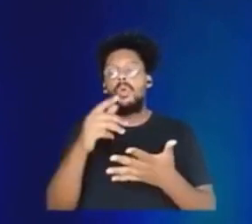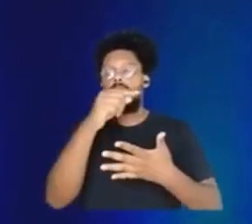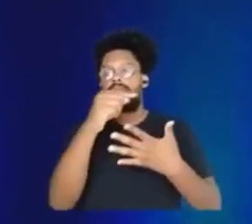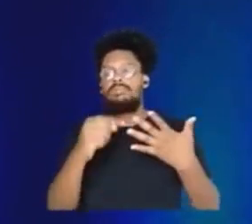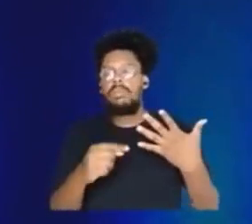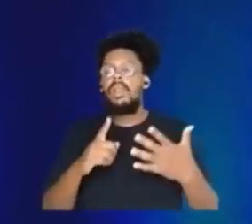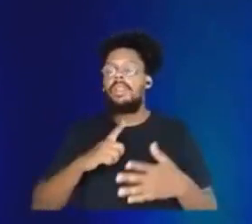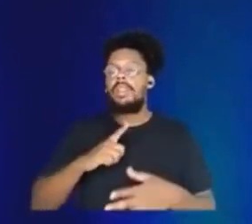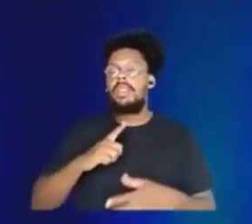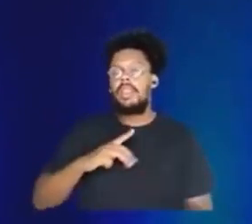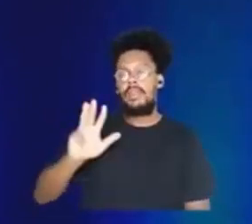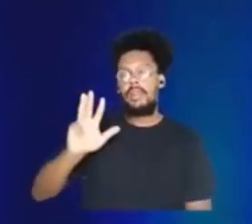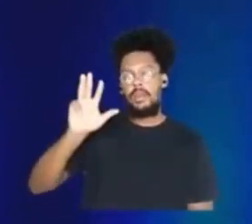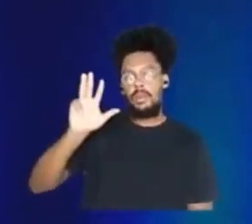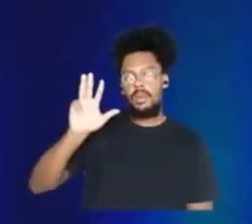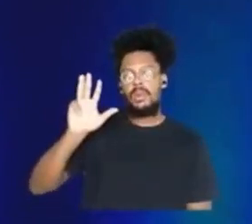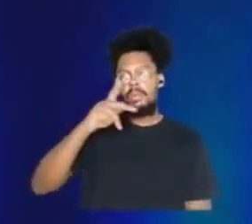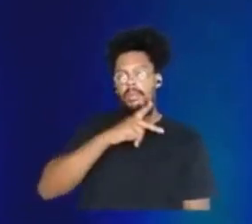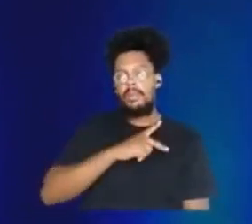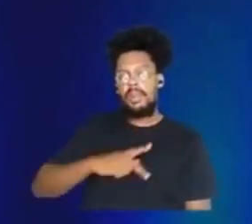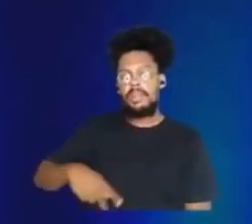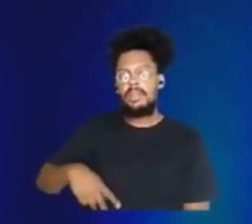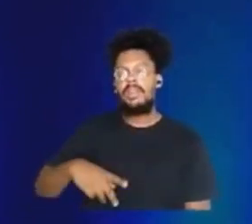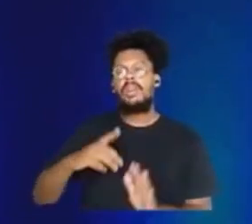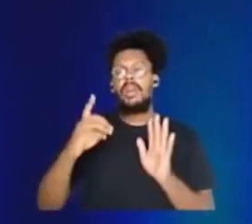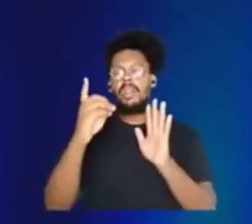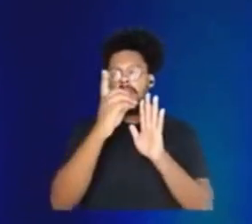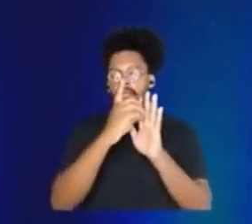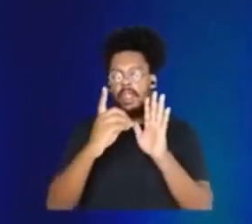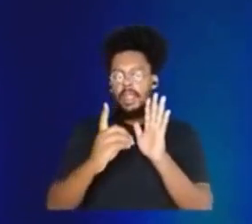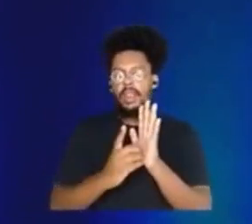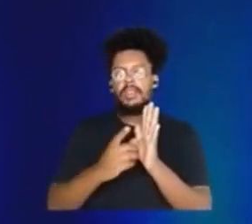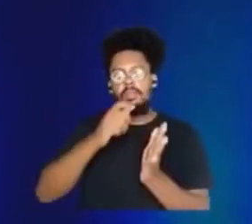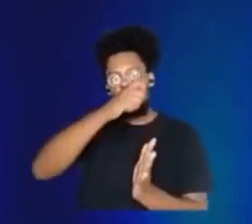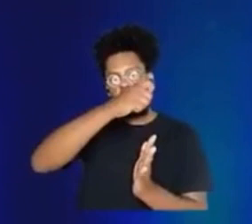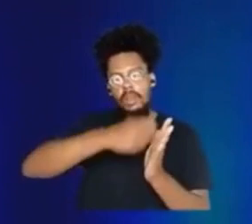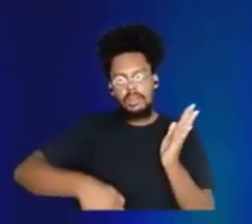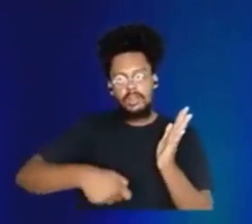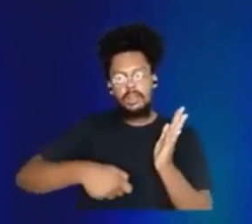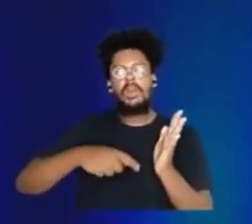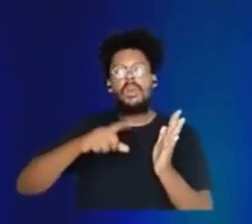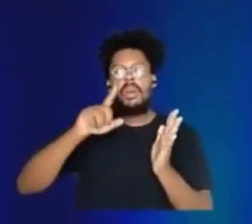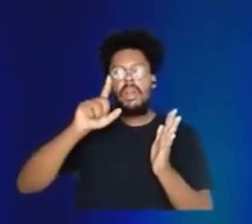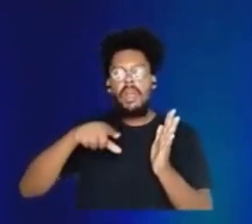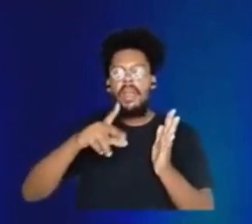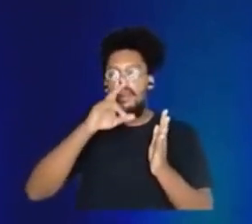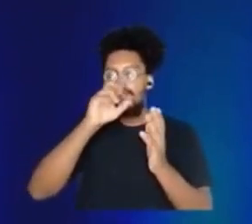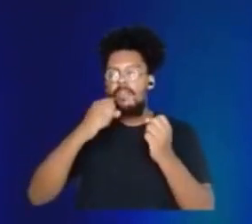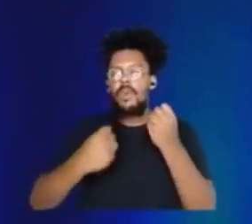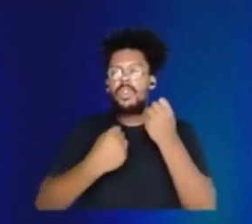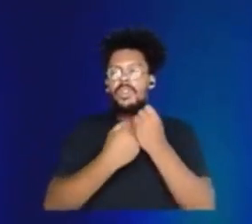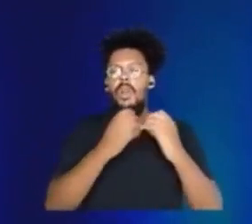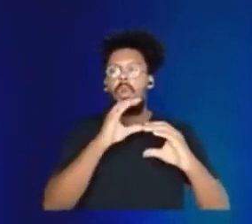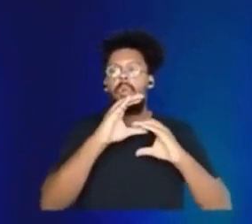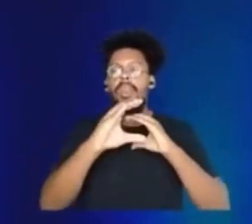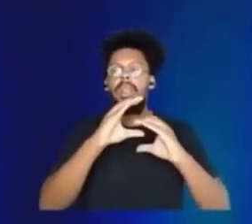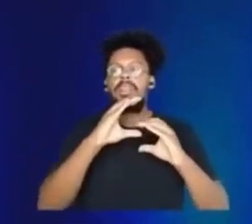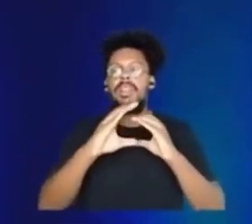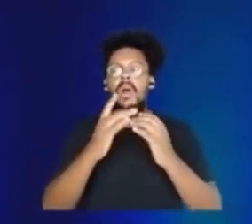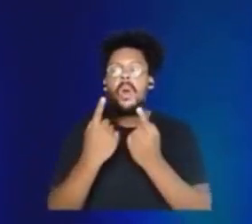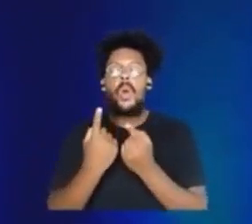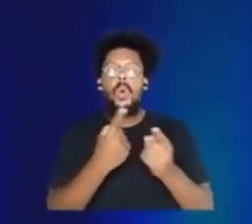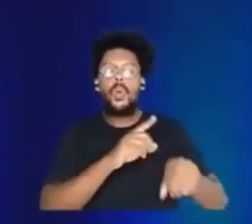MIR, que junta o MIR e a SECOM num esforço de fortalecer uma comunicação antirracista. Para nós, esse é um tema